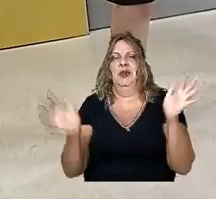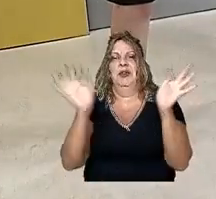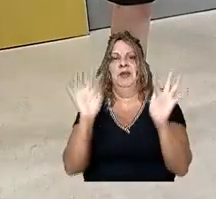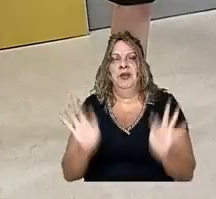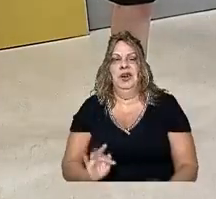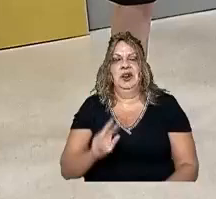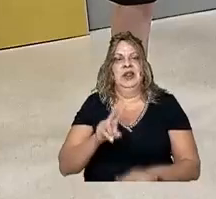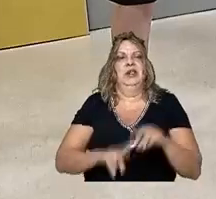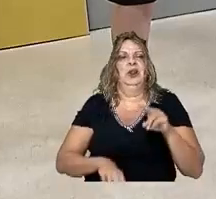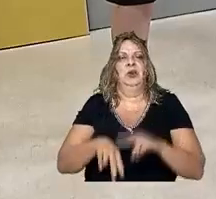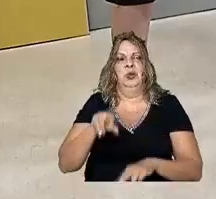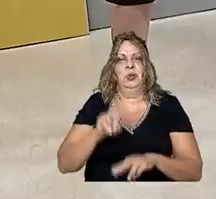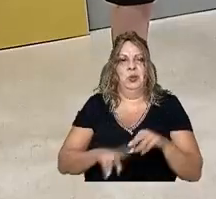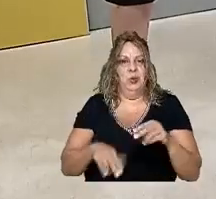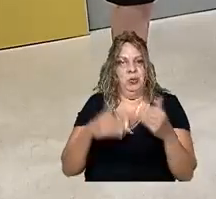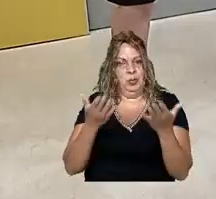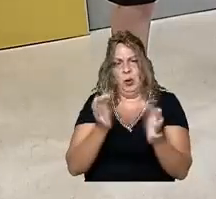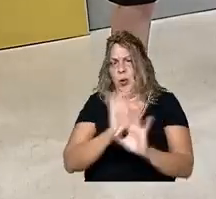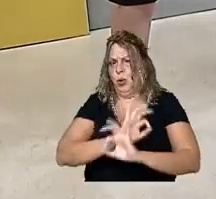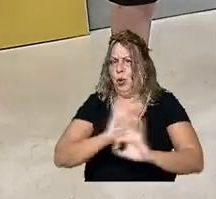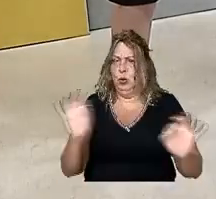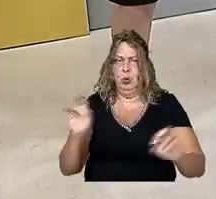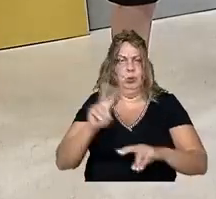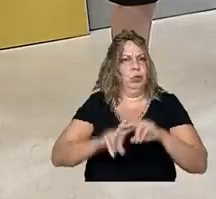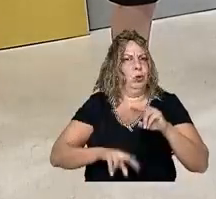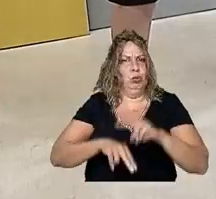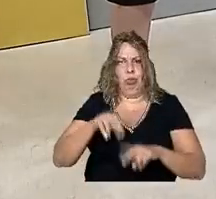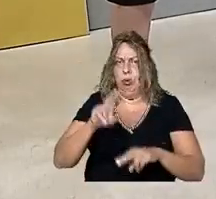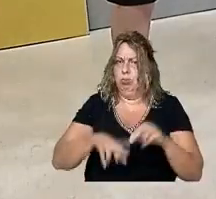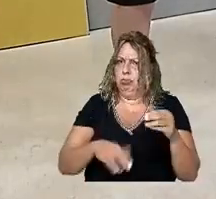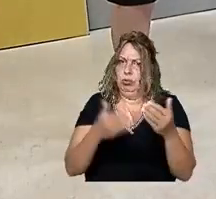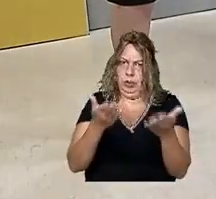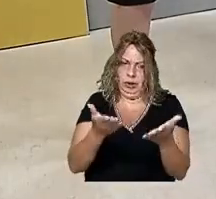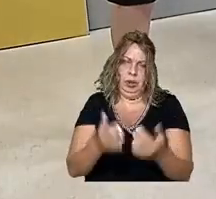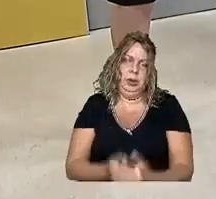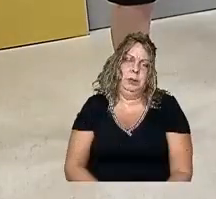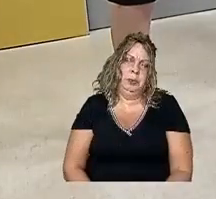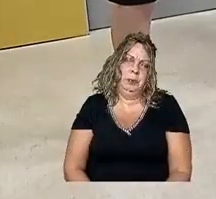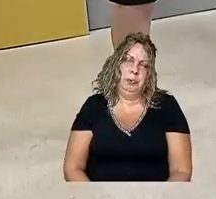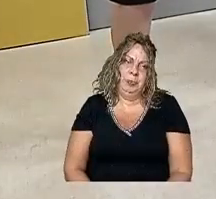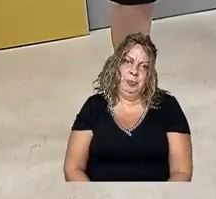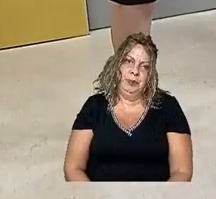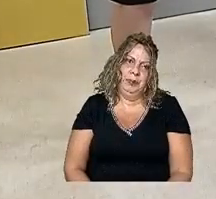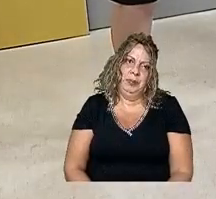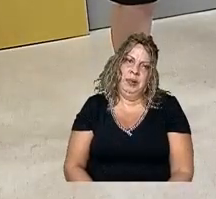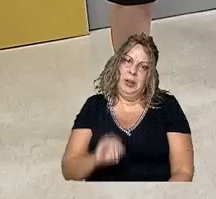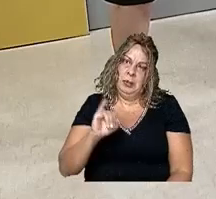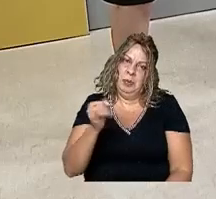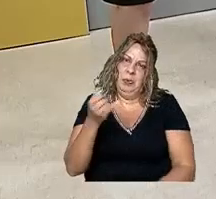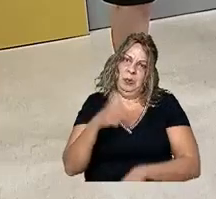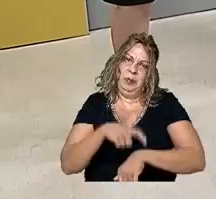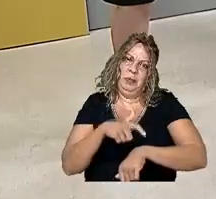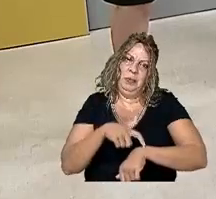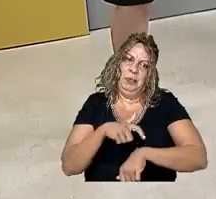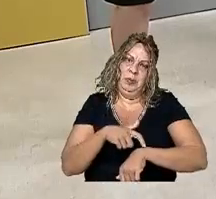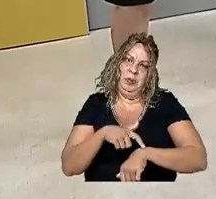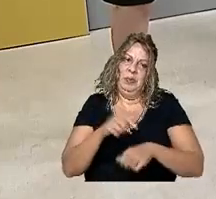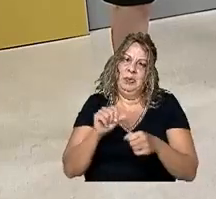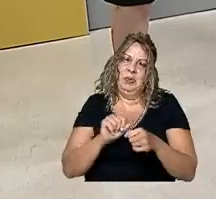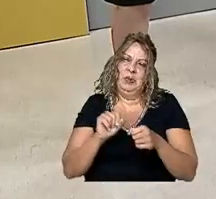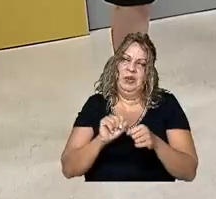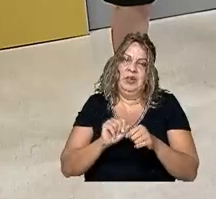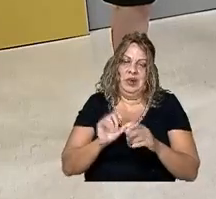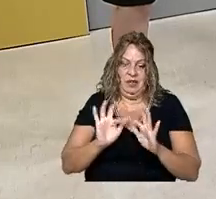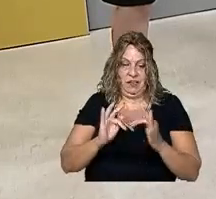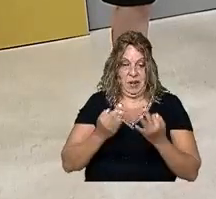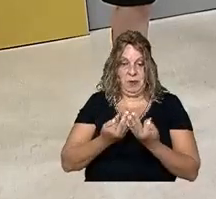todos vocês, não é? Ótimo São João pra todo mundo, obrigado a você por sua companhia. Aproveita esse momento mais intimista pra fazer aquela